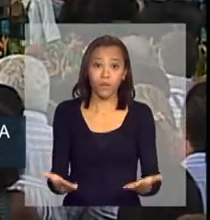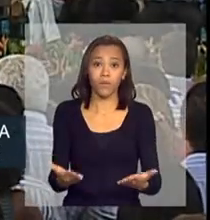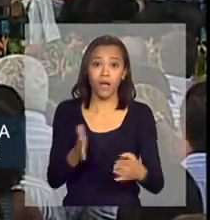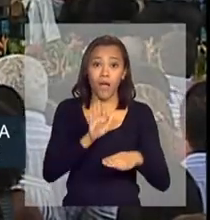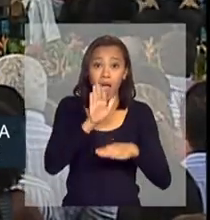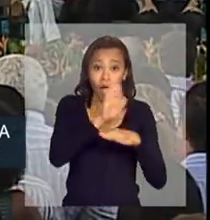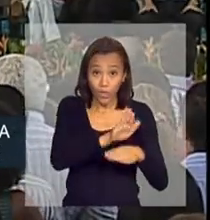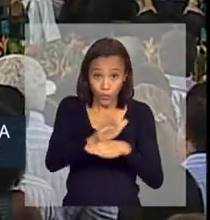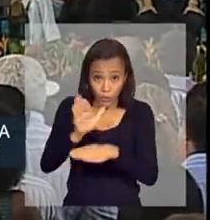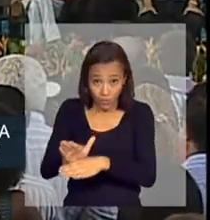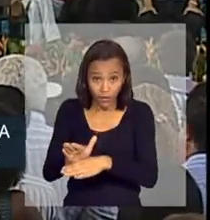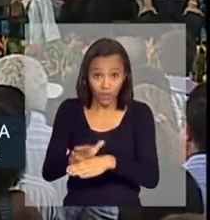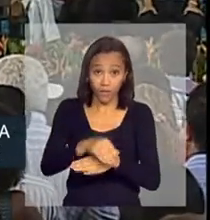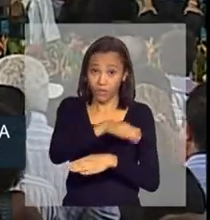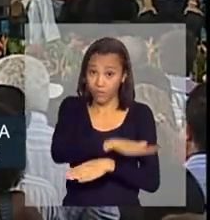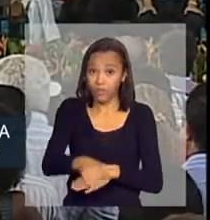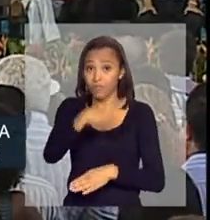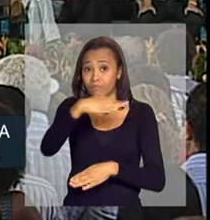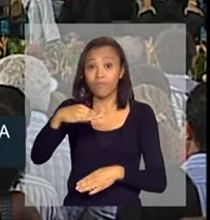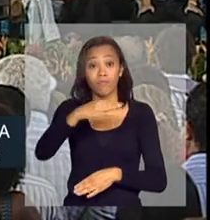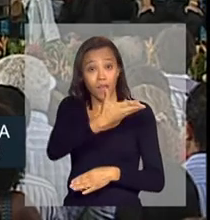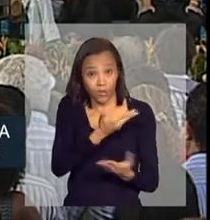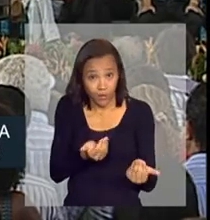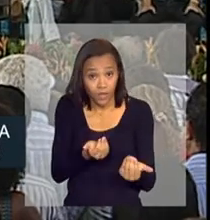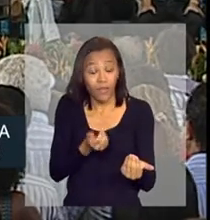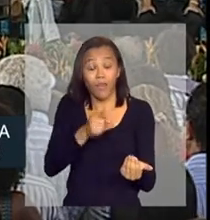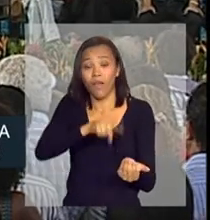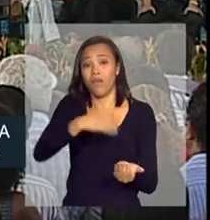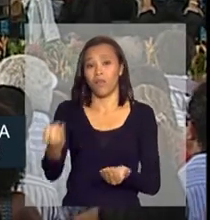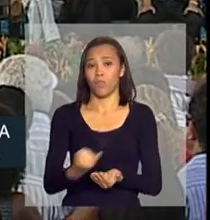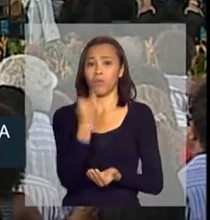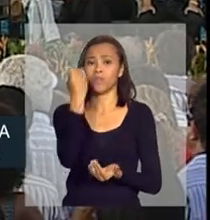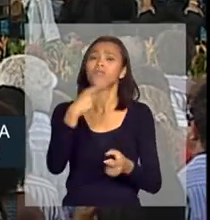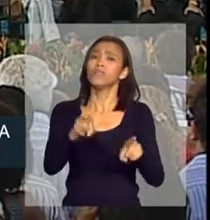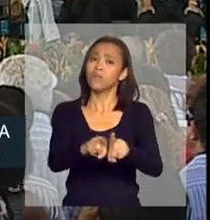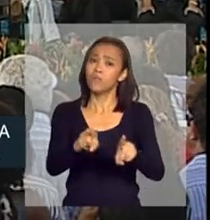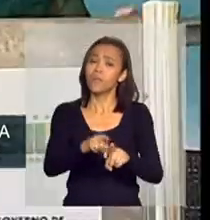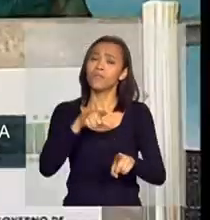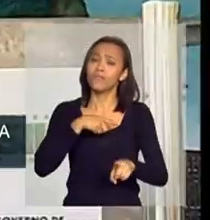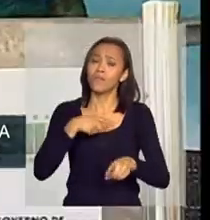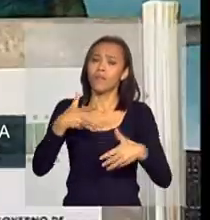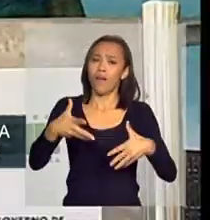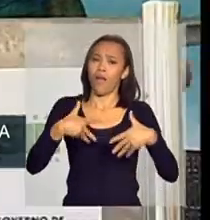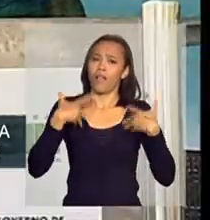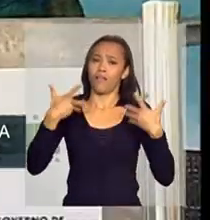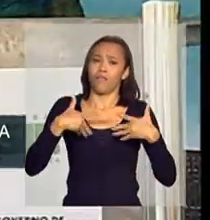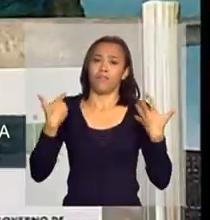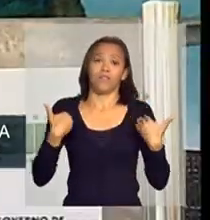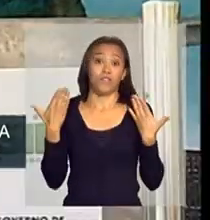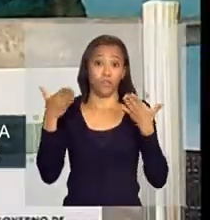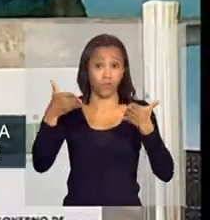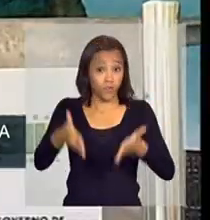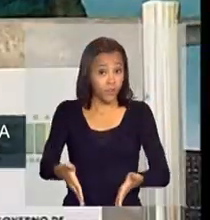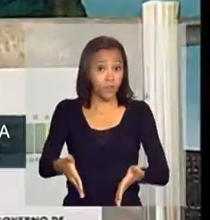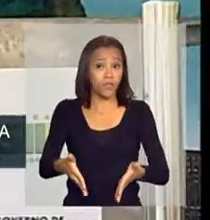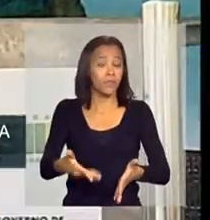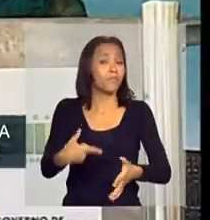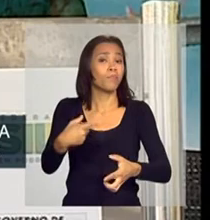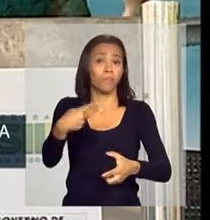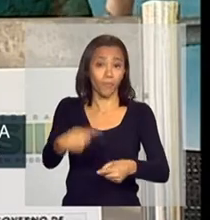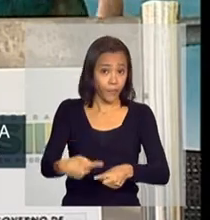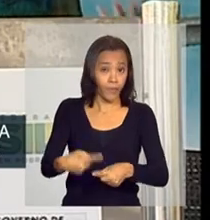beneficiá-las é algo muito importante. Eu também tenho muita alegria de vir aqui,